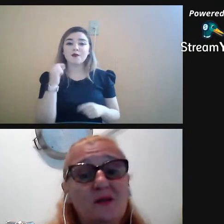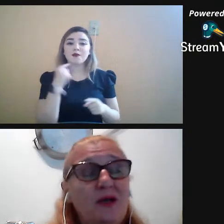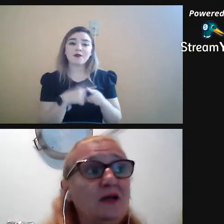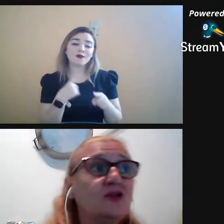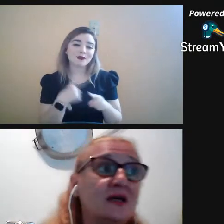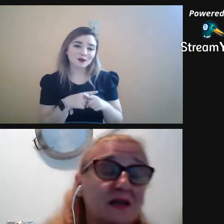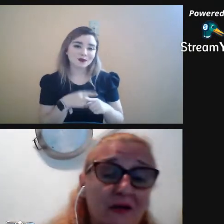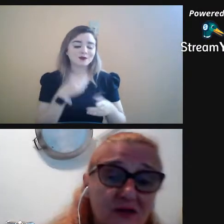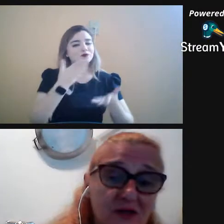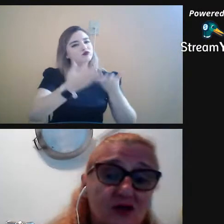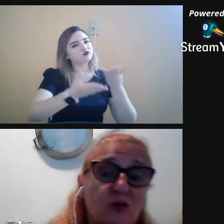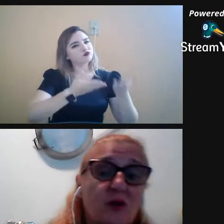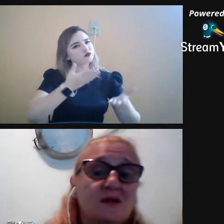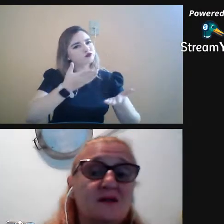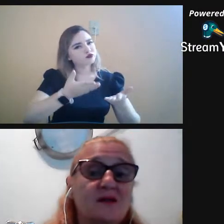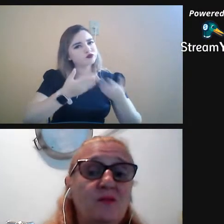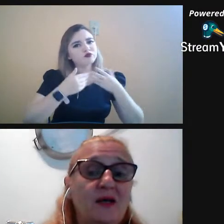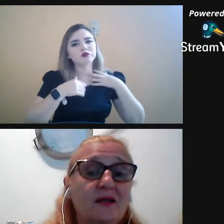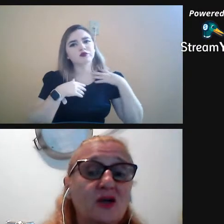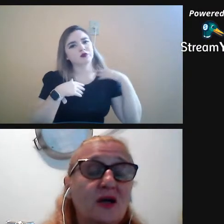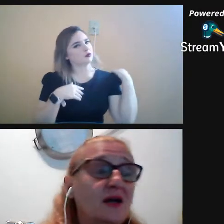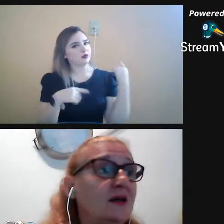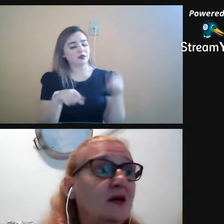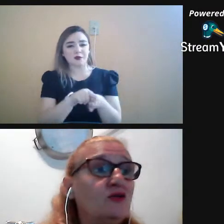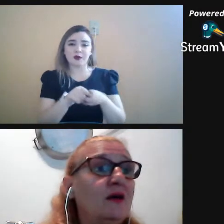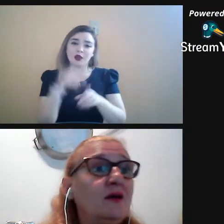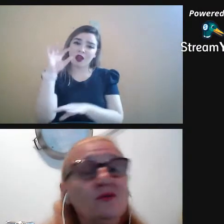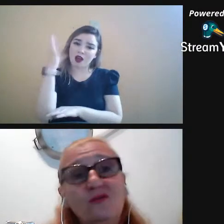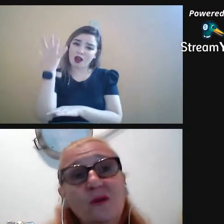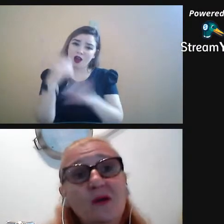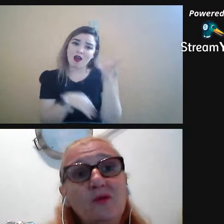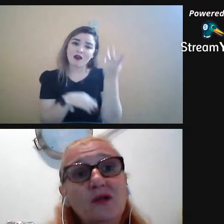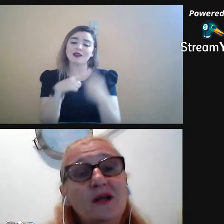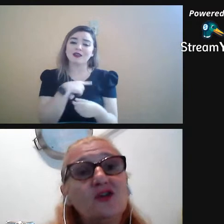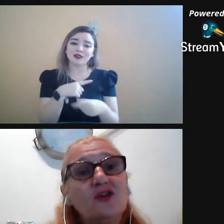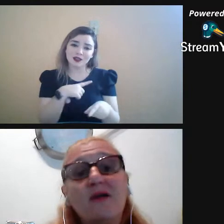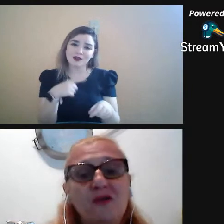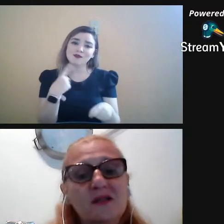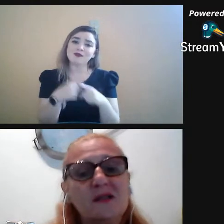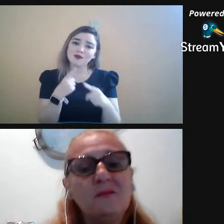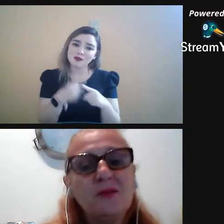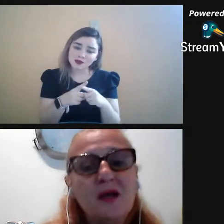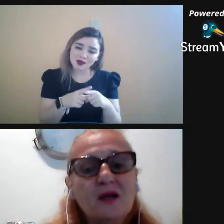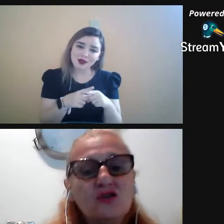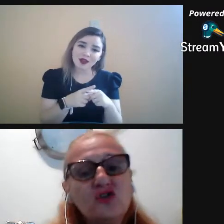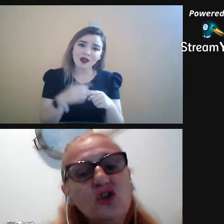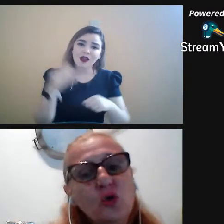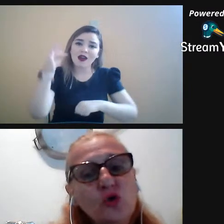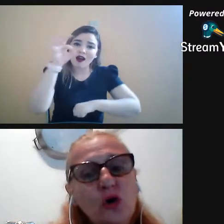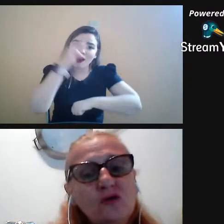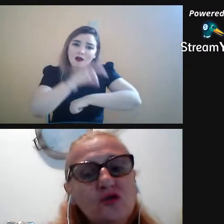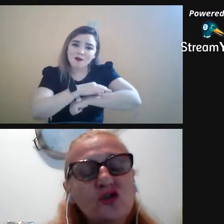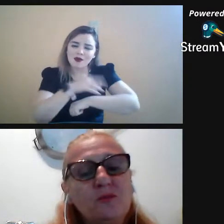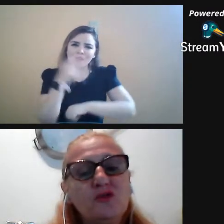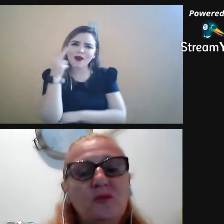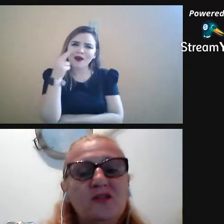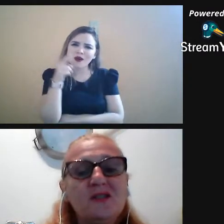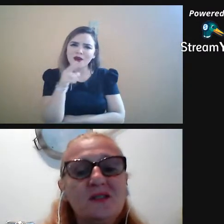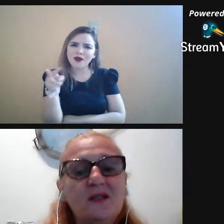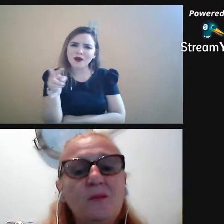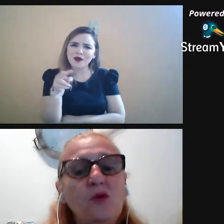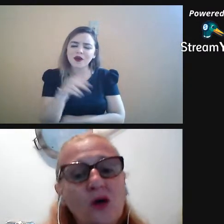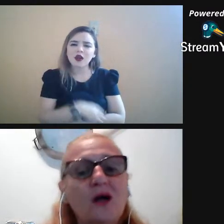causa das abelhas, as árvores existem por causa das abelhas. E aí eu li uma reportagem que a França tirou todos os tipos